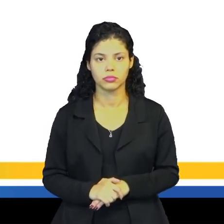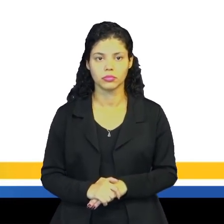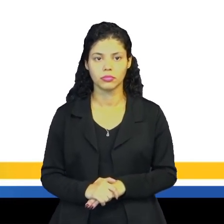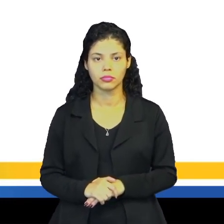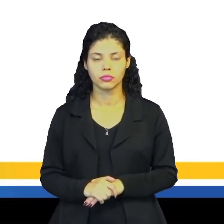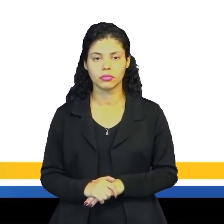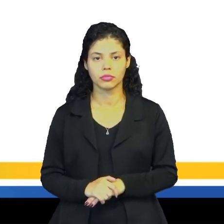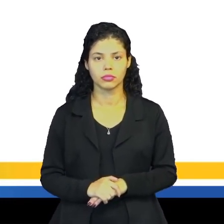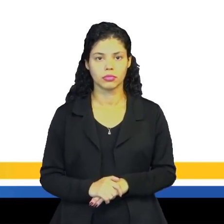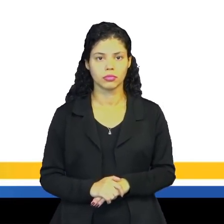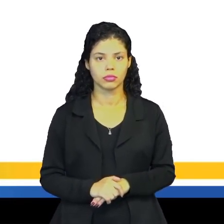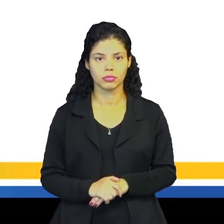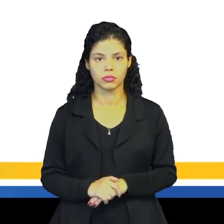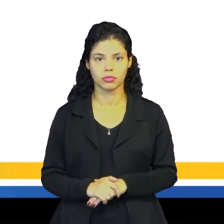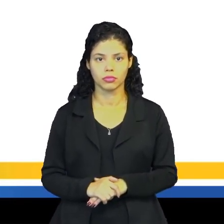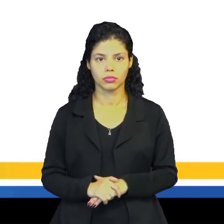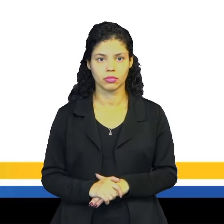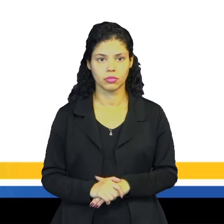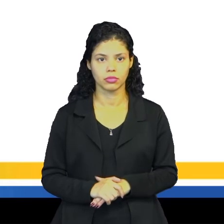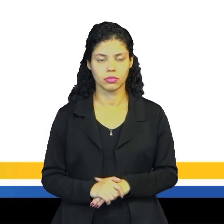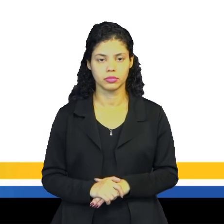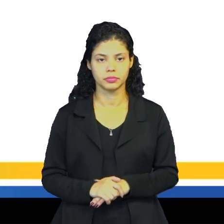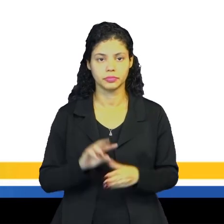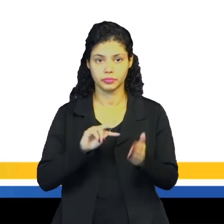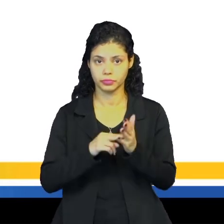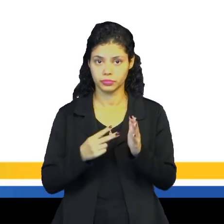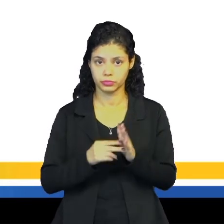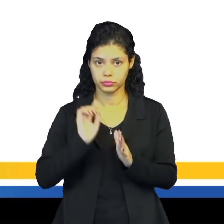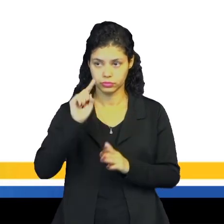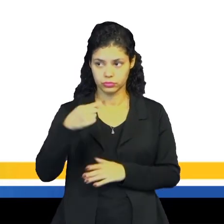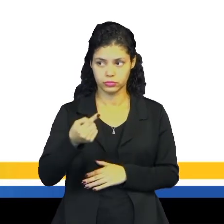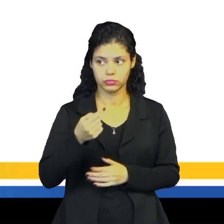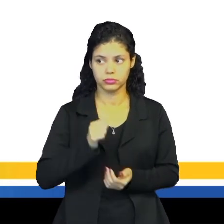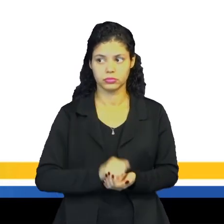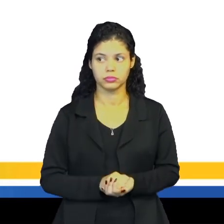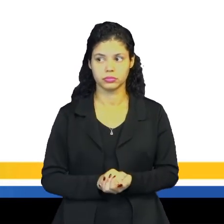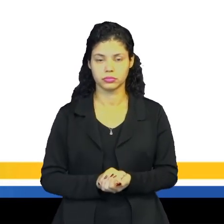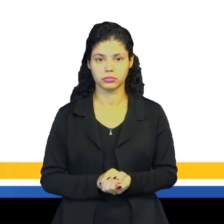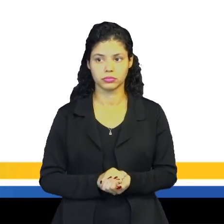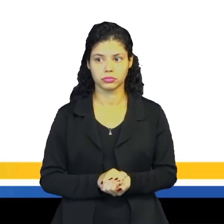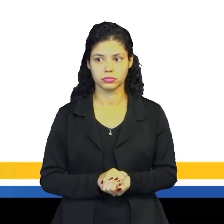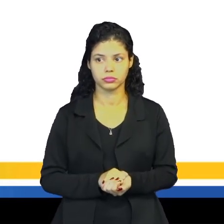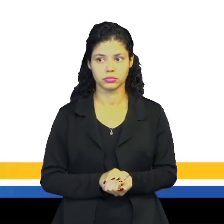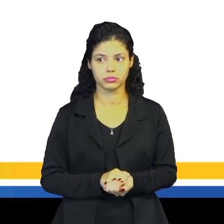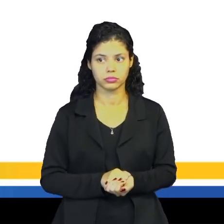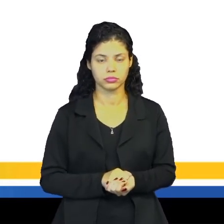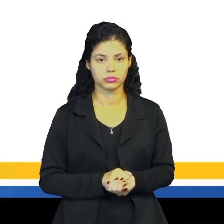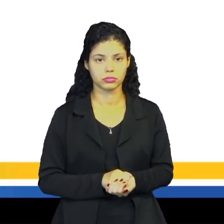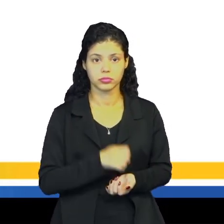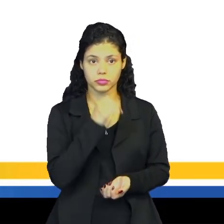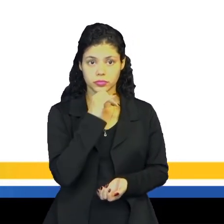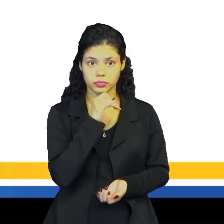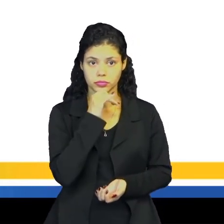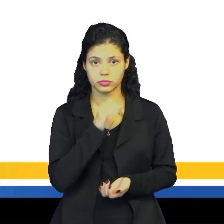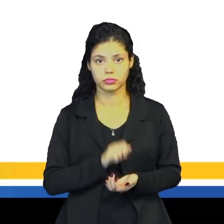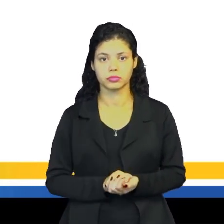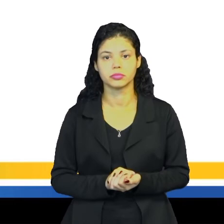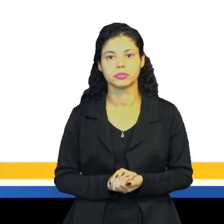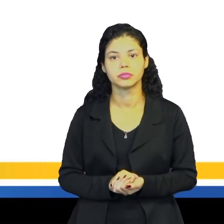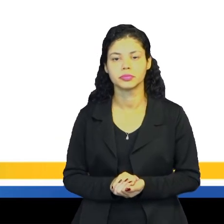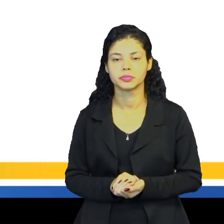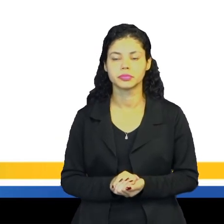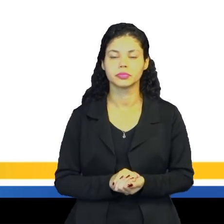Mais preposições nós temos after, que significa depois, né? Do evento na linha do tempo. Por exemplo, I have